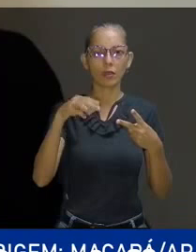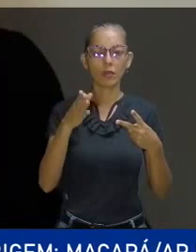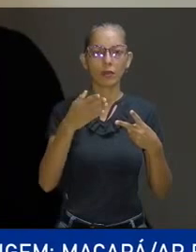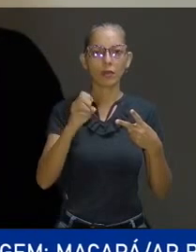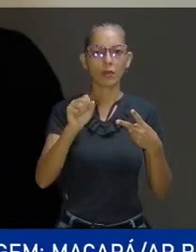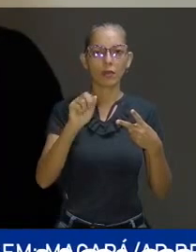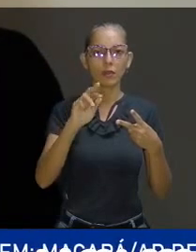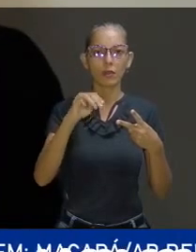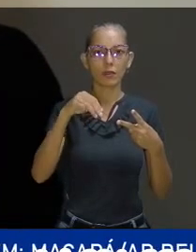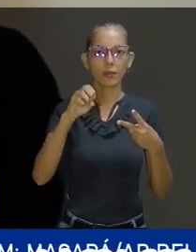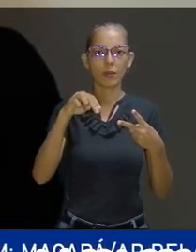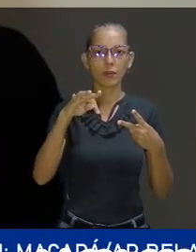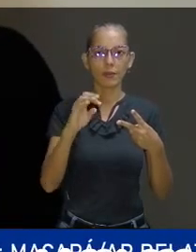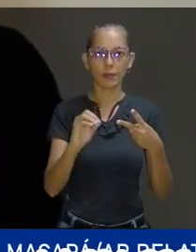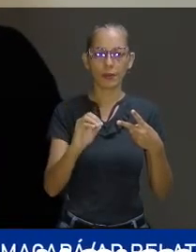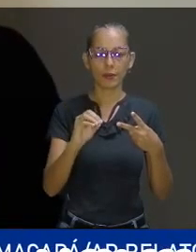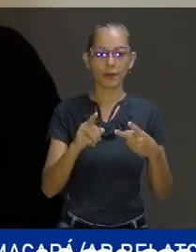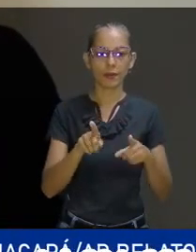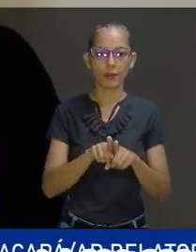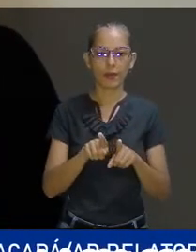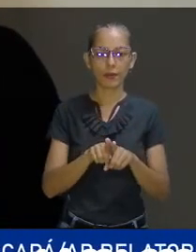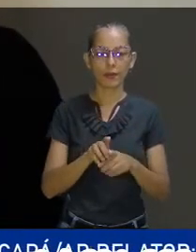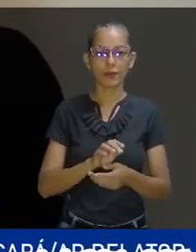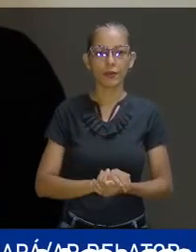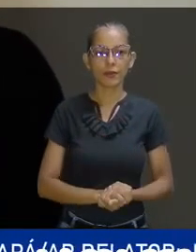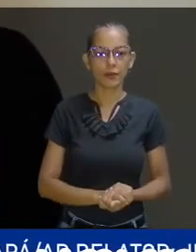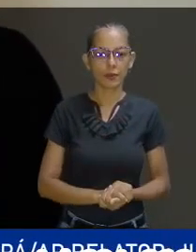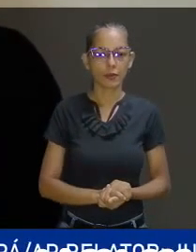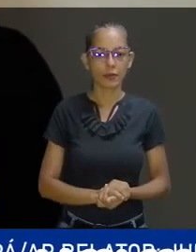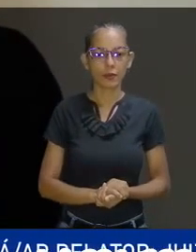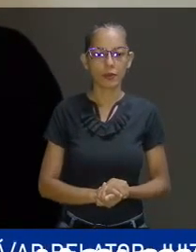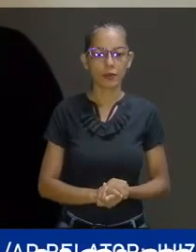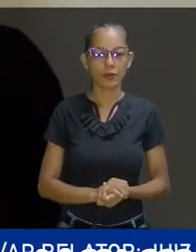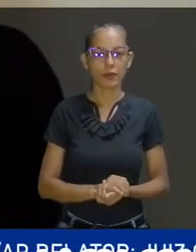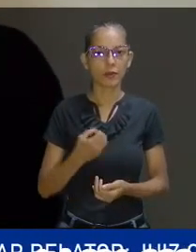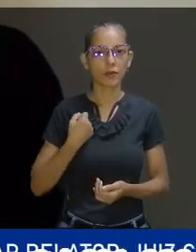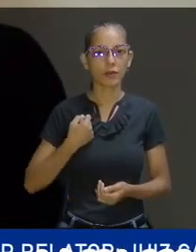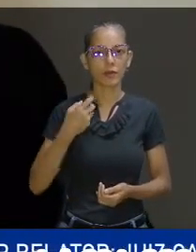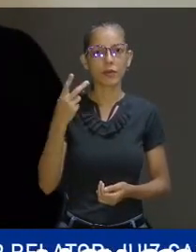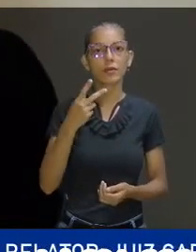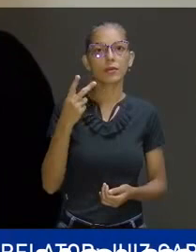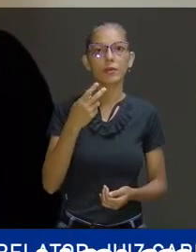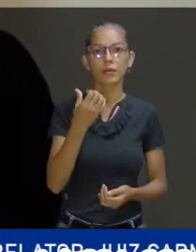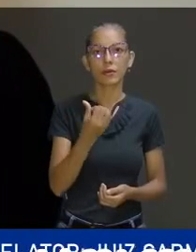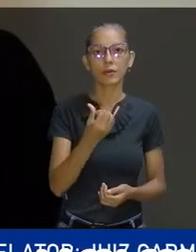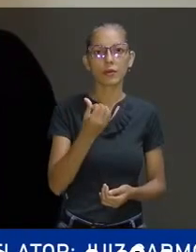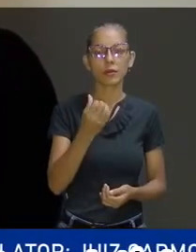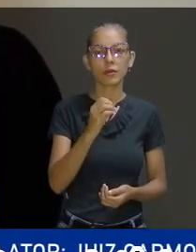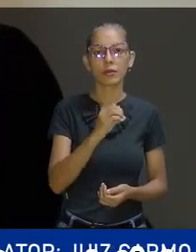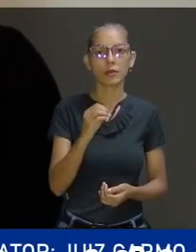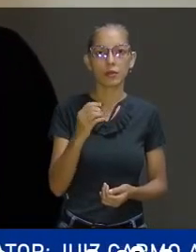Moraes. Em conjunto com o item 2 da pauta, é a representação especial